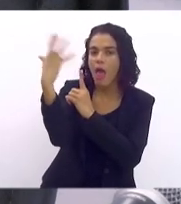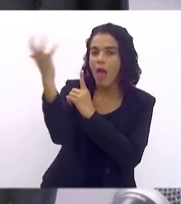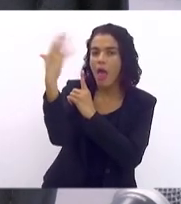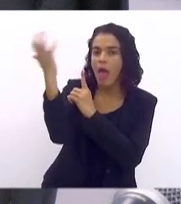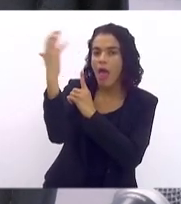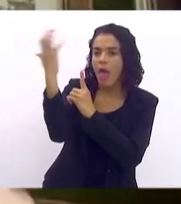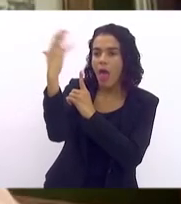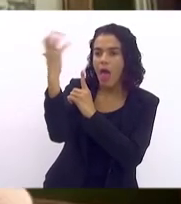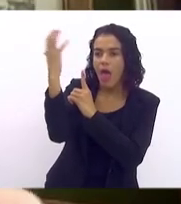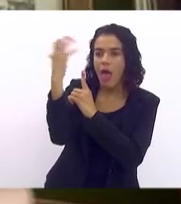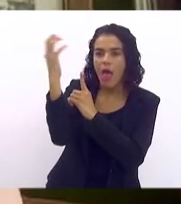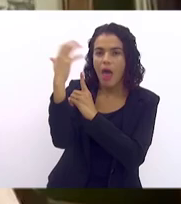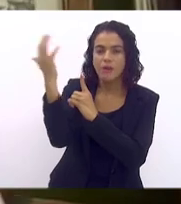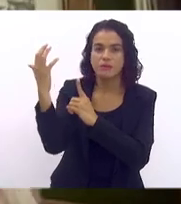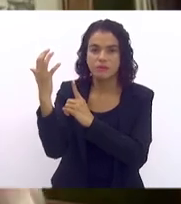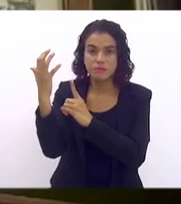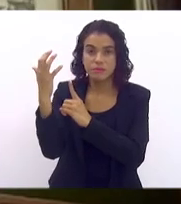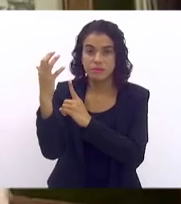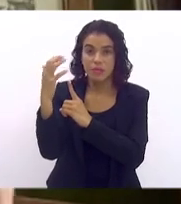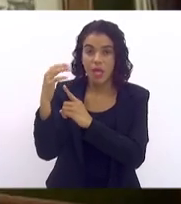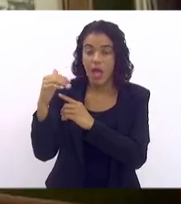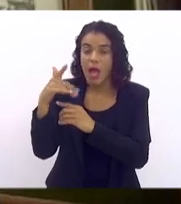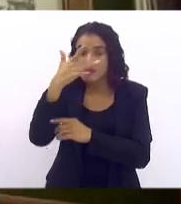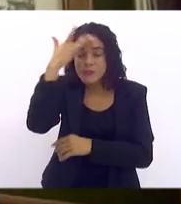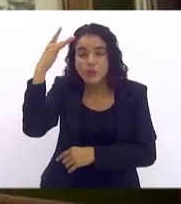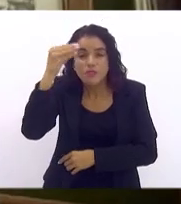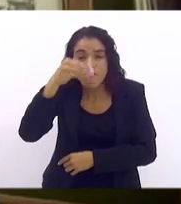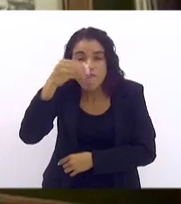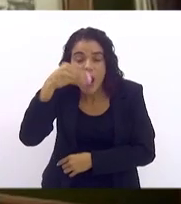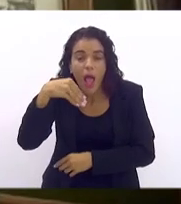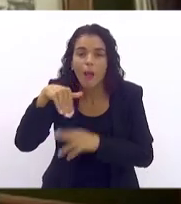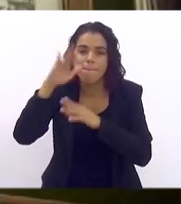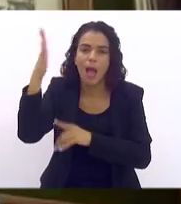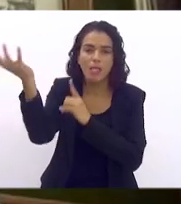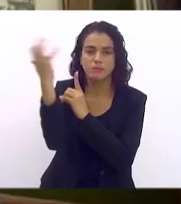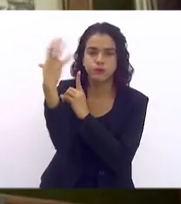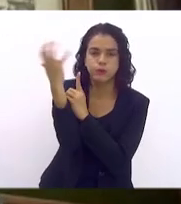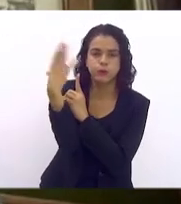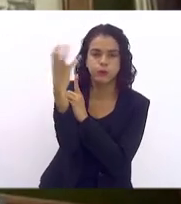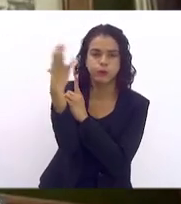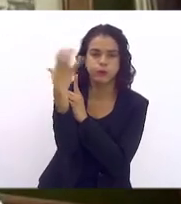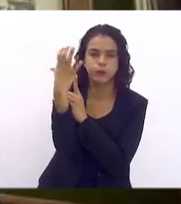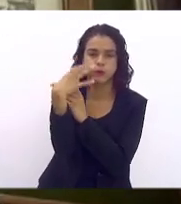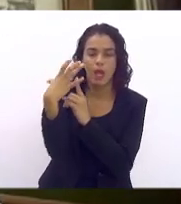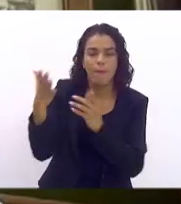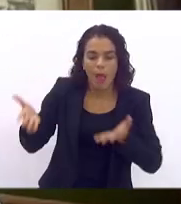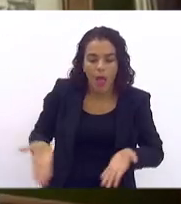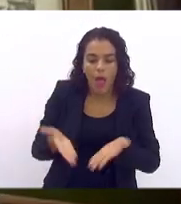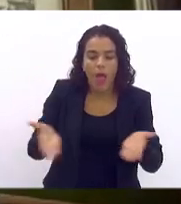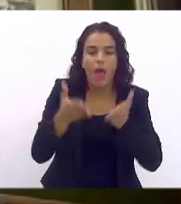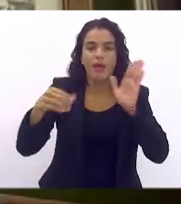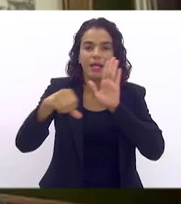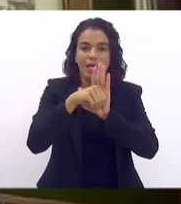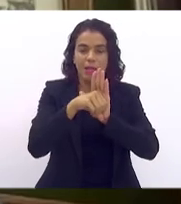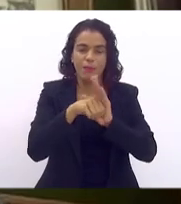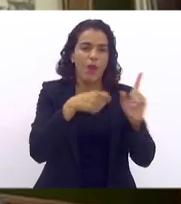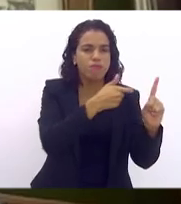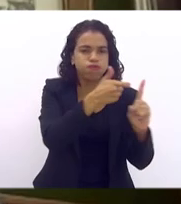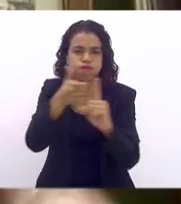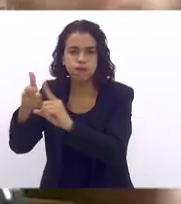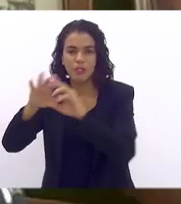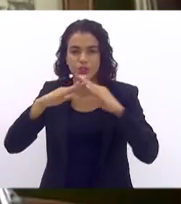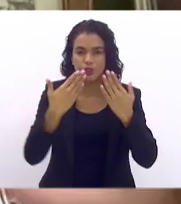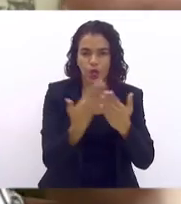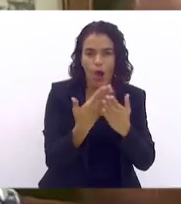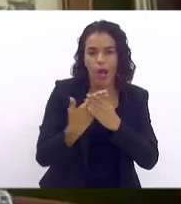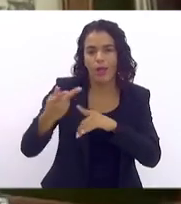pior coisa que existe. Os mais vulneráveis são mentorados para cometer crimes. Sejam eles ataques em escola, sejam